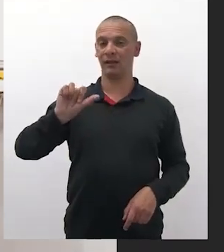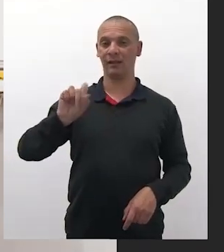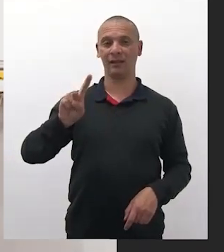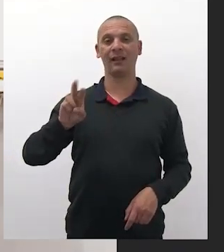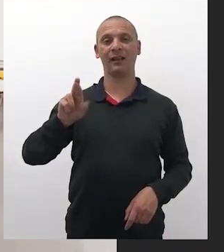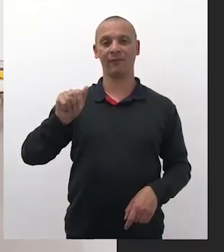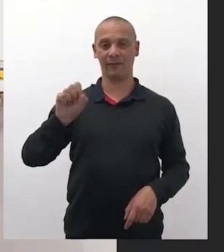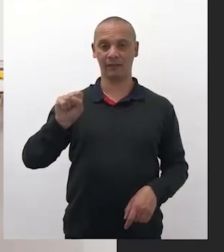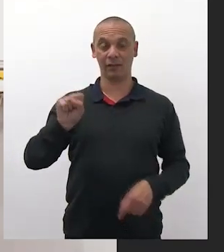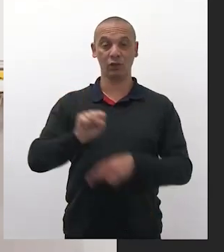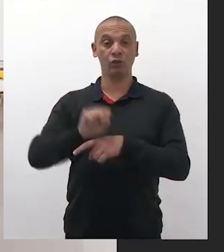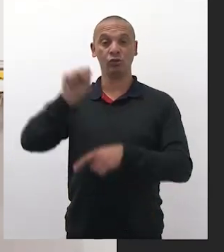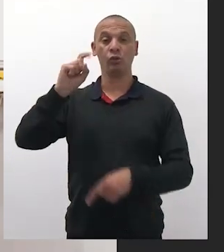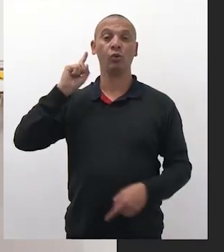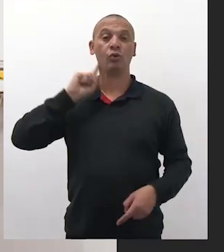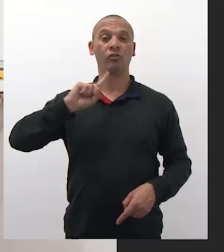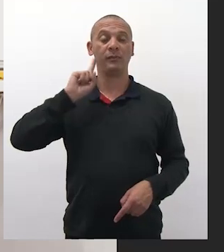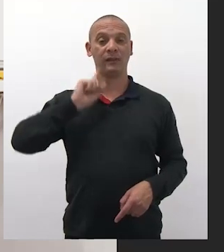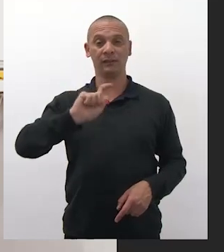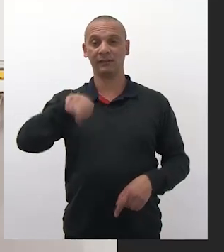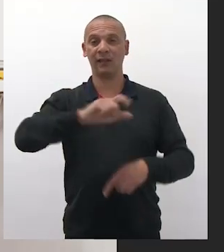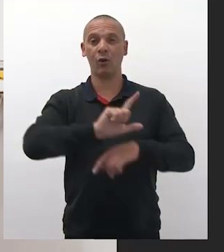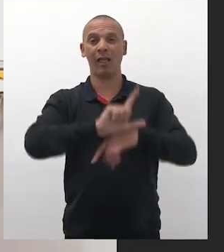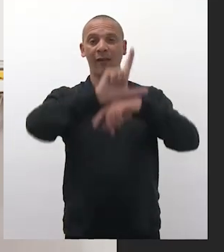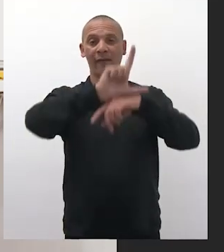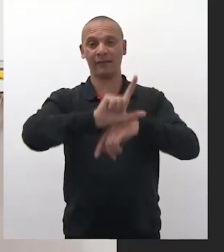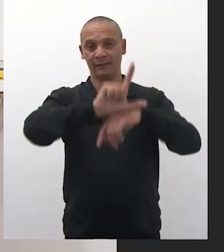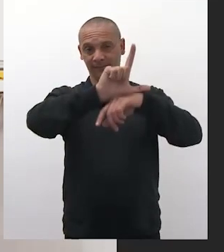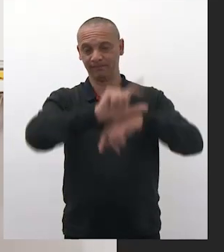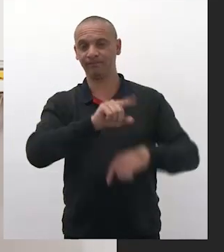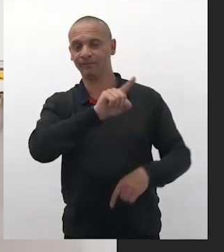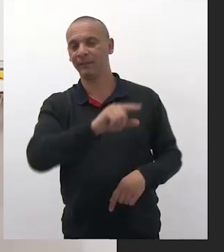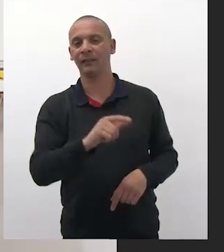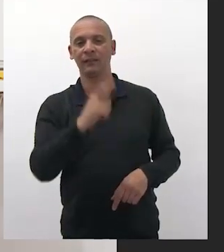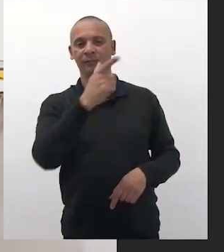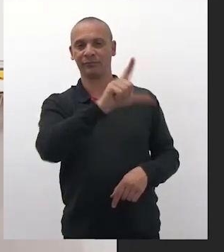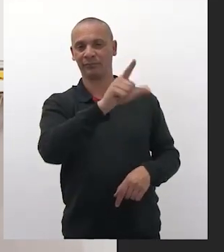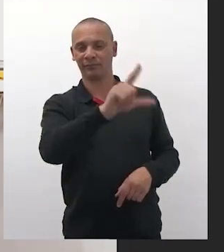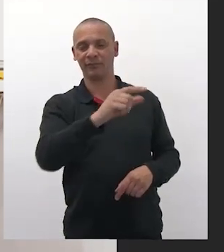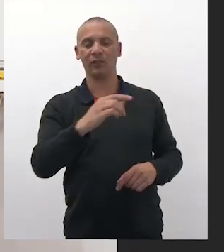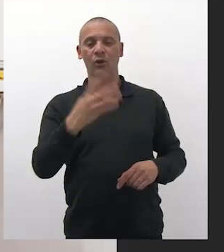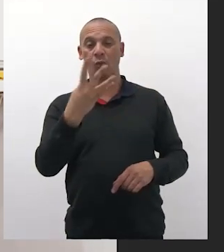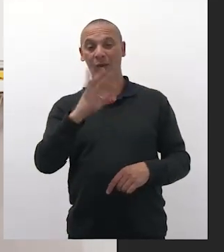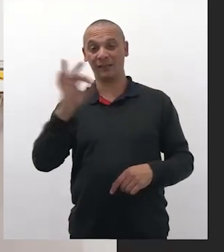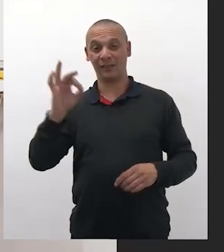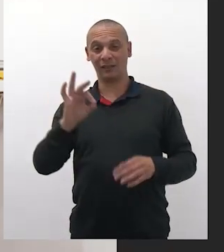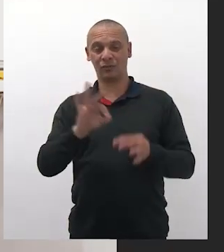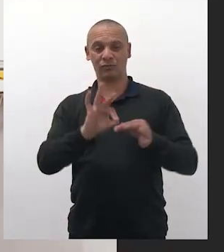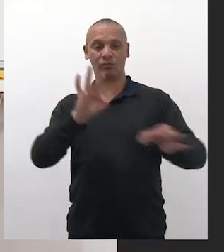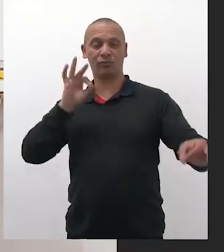Minas, não é o quê? Uns 400 quilômetros de São Paulo, não é muito distante.